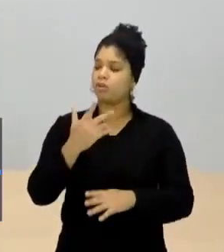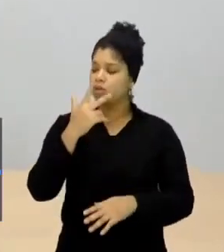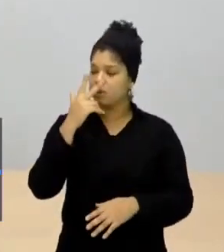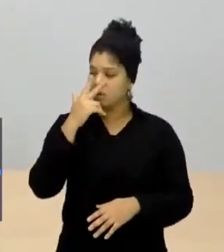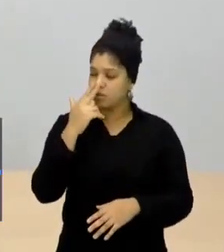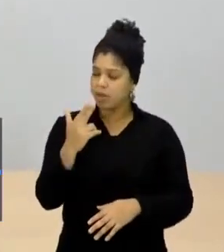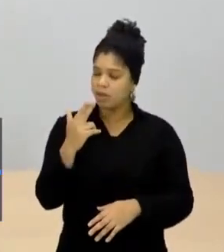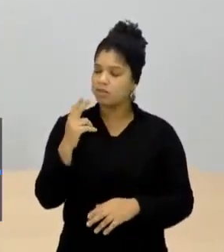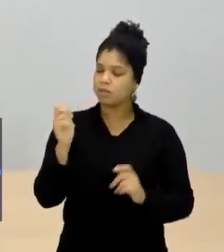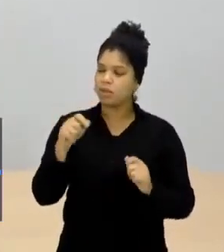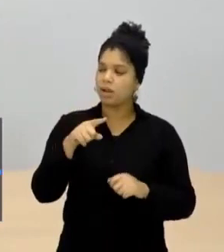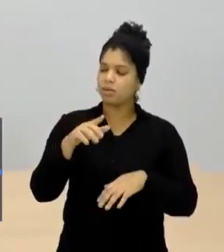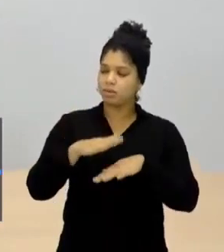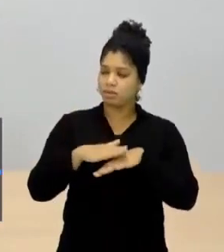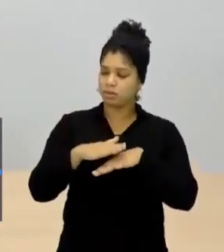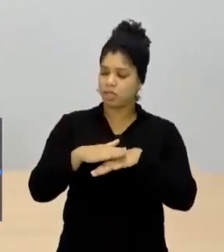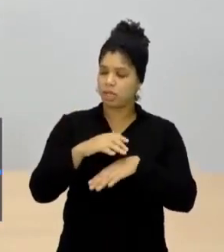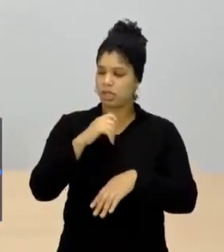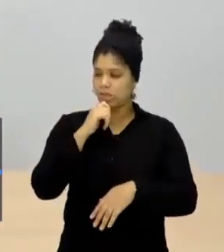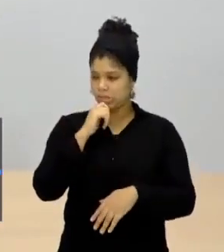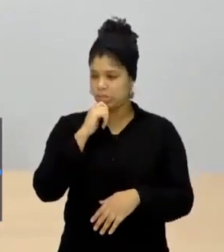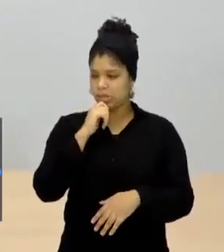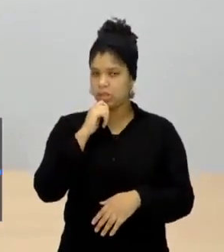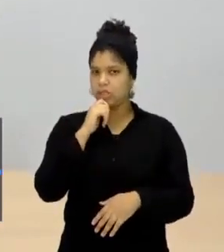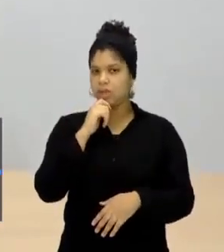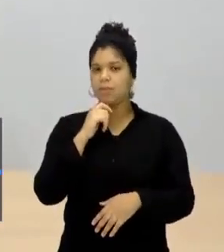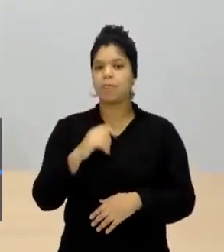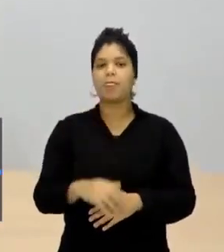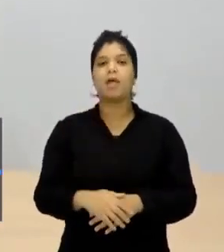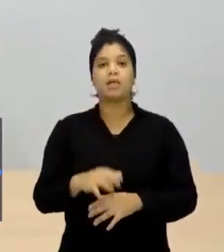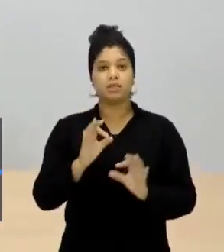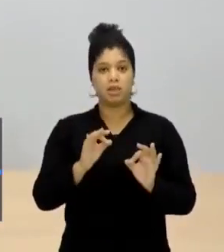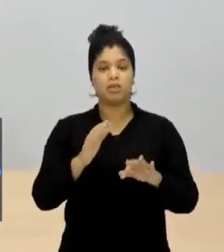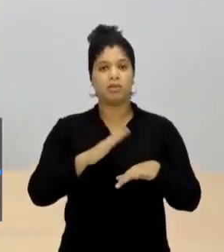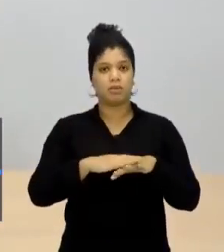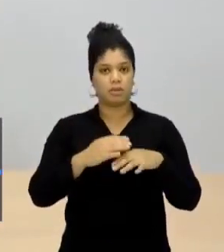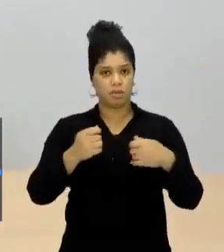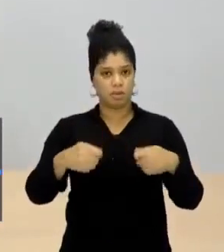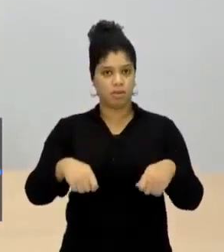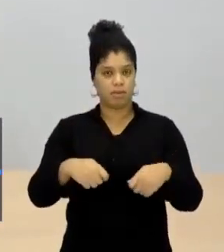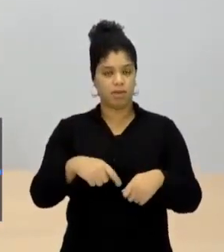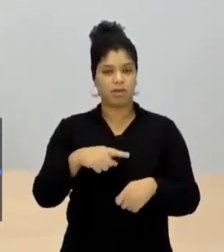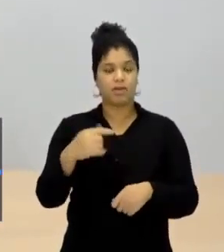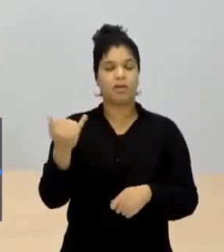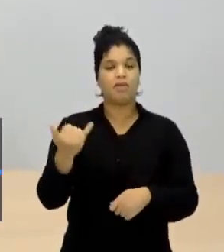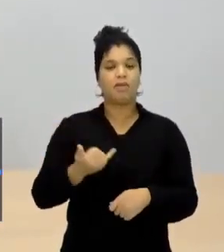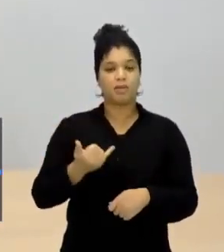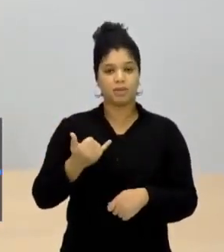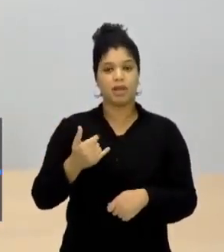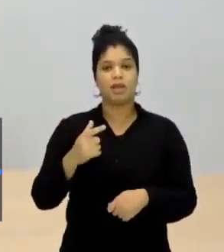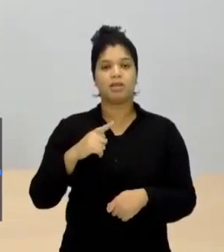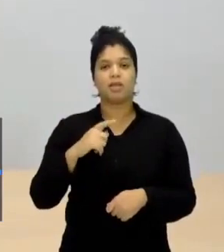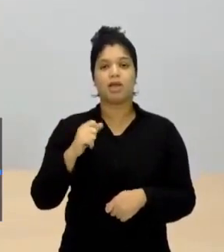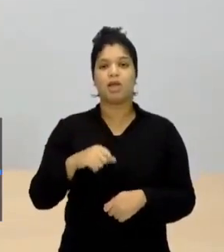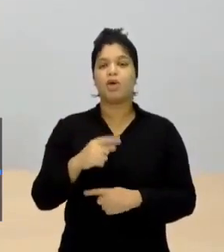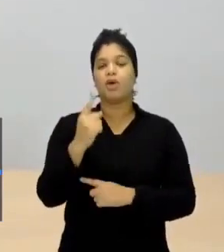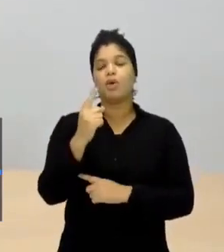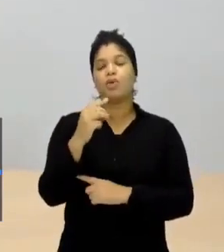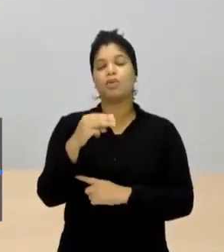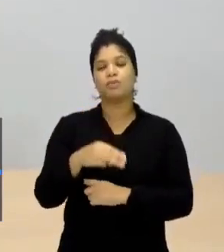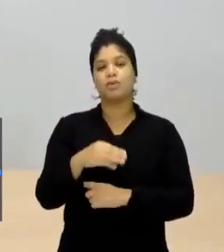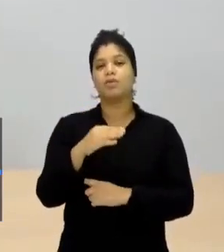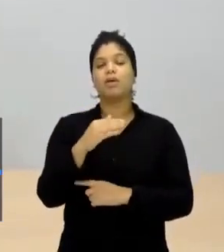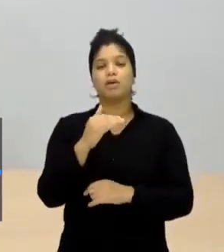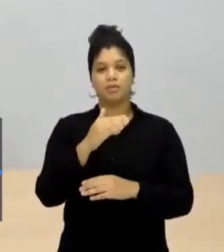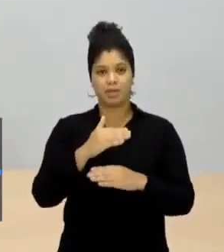gráfico, esboçar de uma maneira correta e colocar no chat o que eles encontraram. Então, pessoal, manda para mim a resposta. Em 1 minuto e